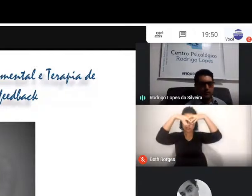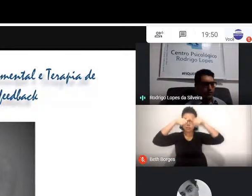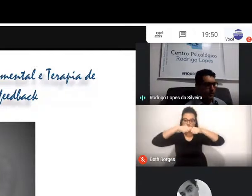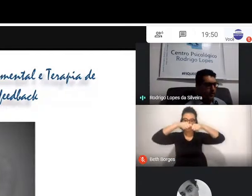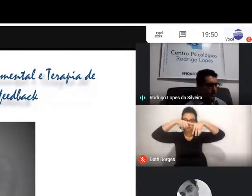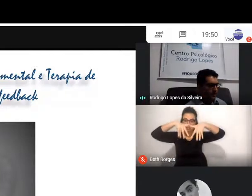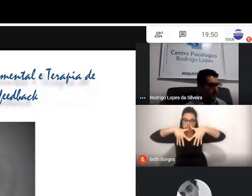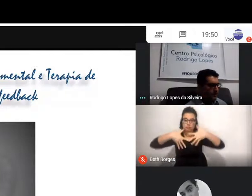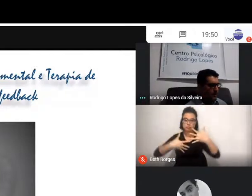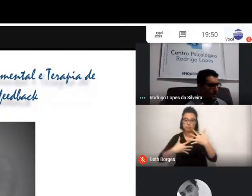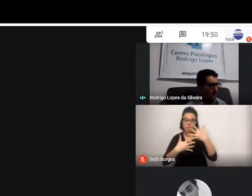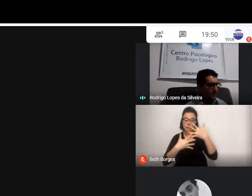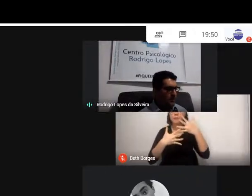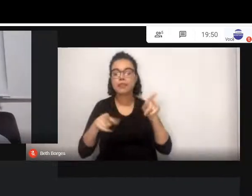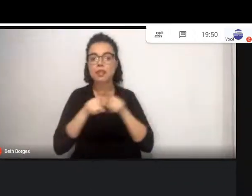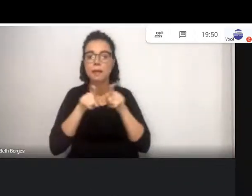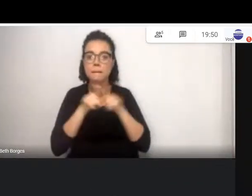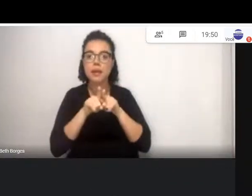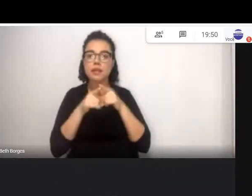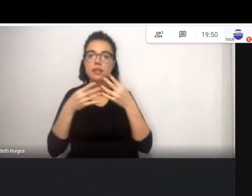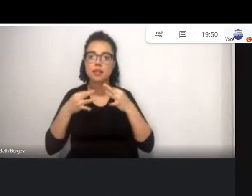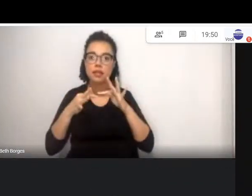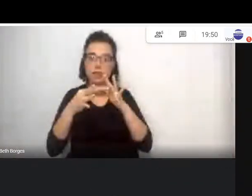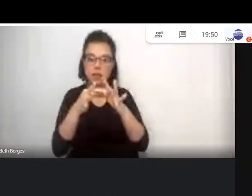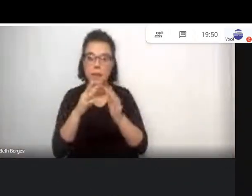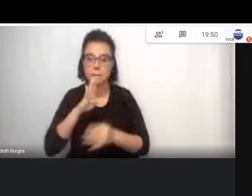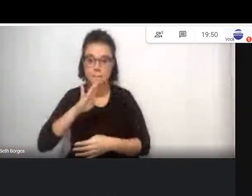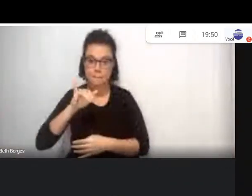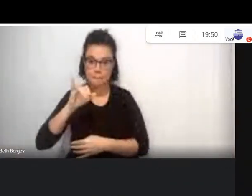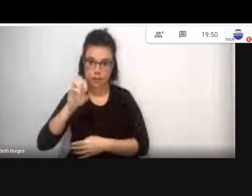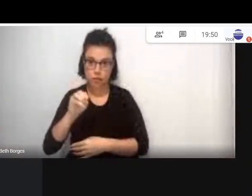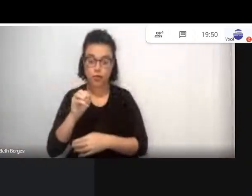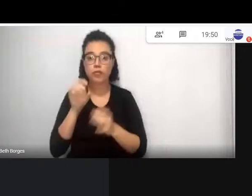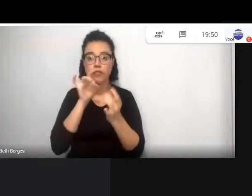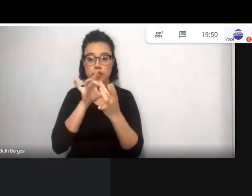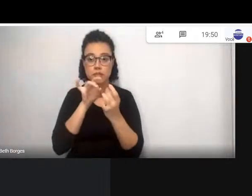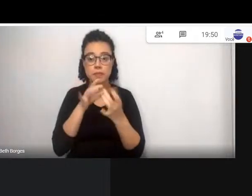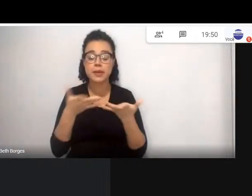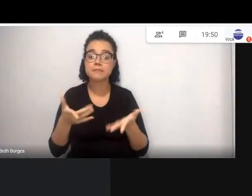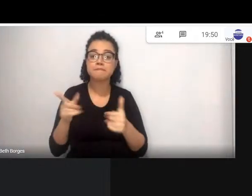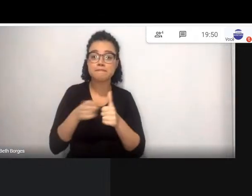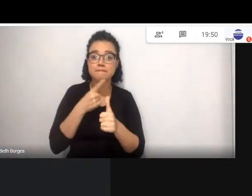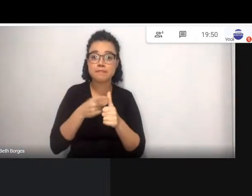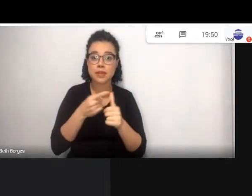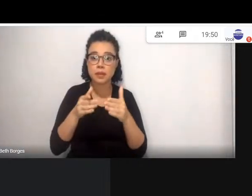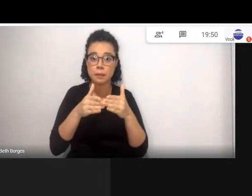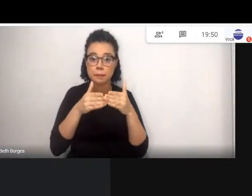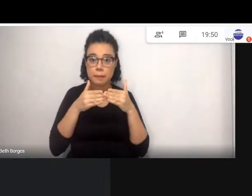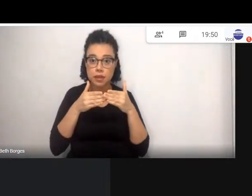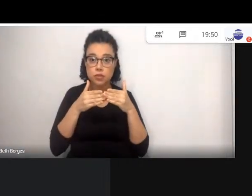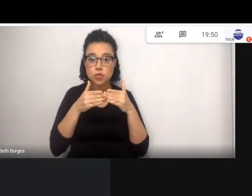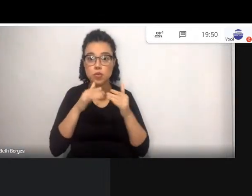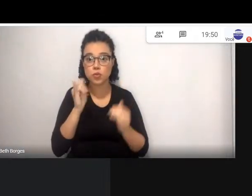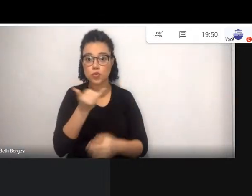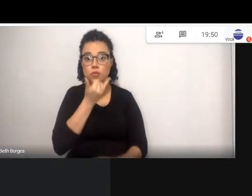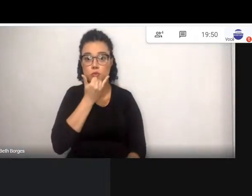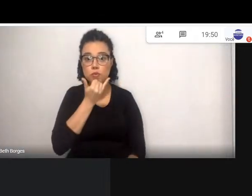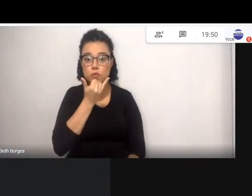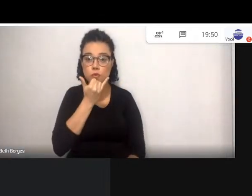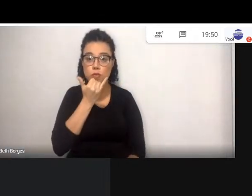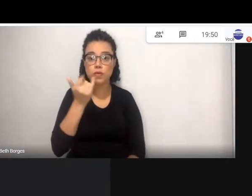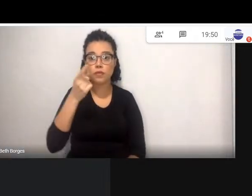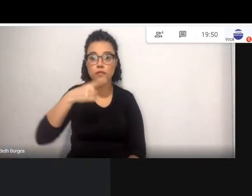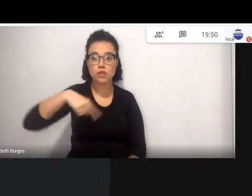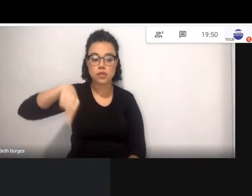tecnologias e biofeedback. Primeiramente, eu peço desculpa a todos por Boa qualquer noite, pessoal. pelo atraso, Prazer tá? que eu estou